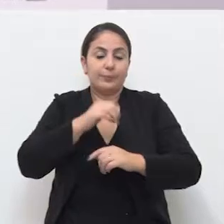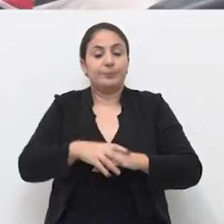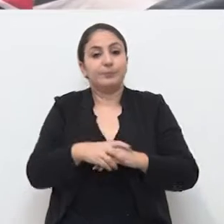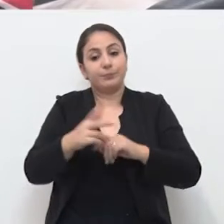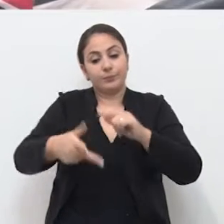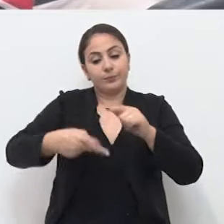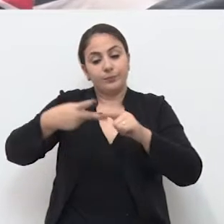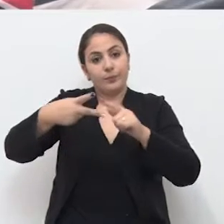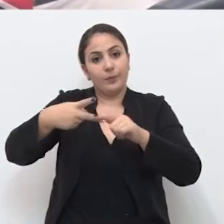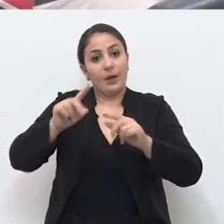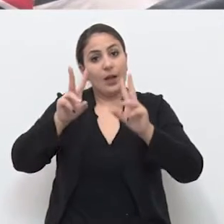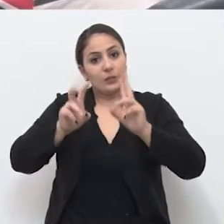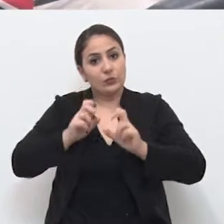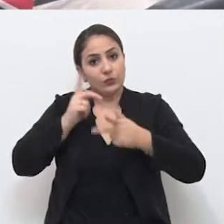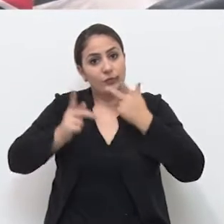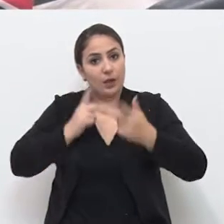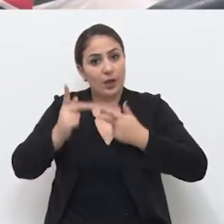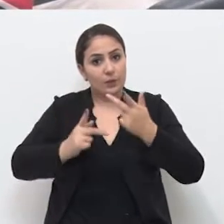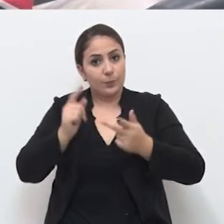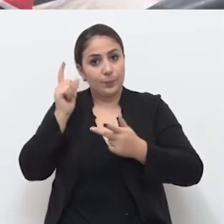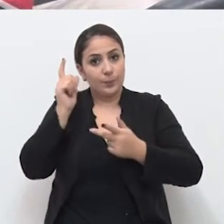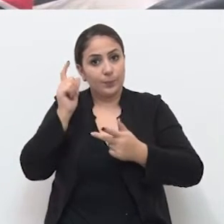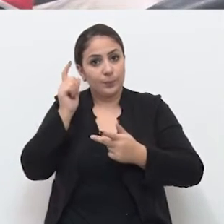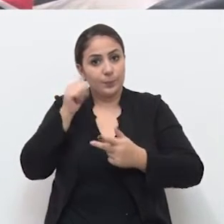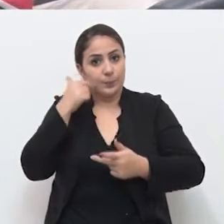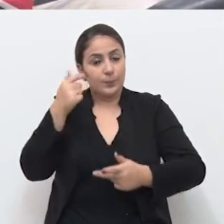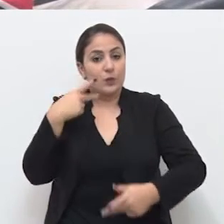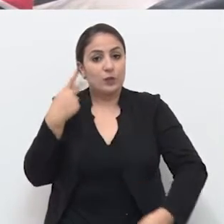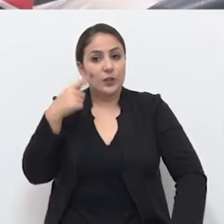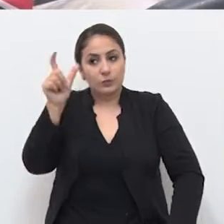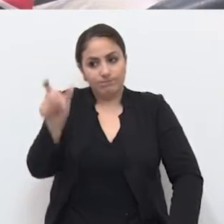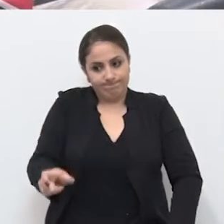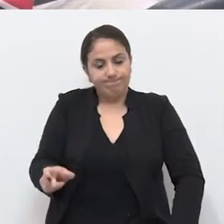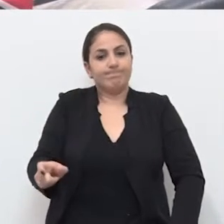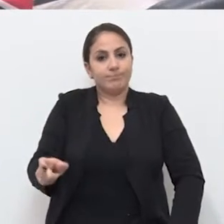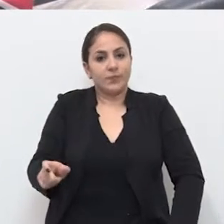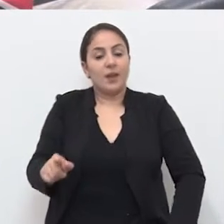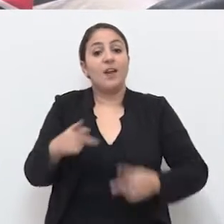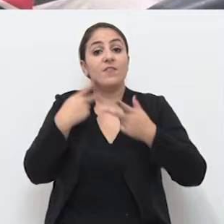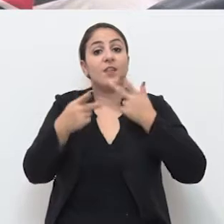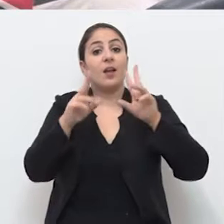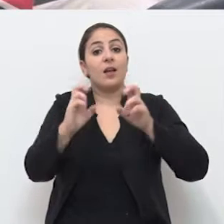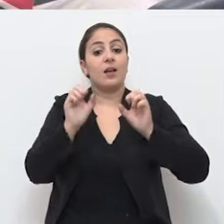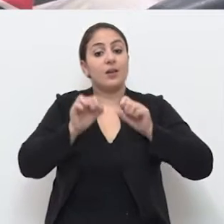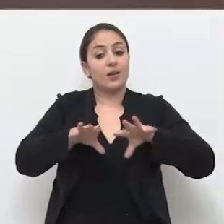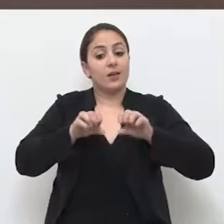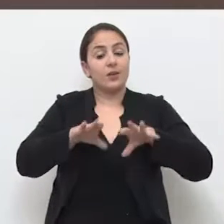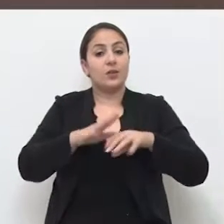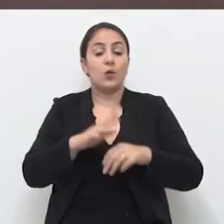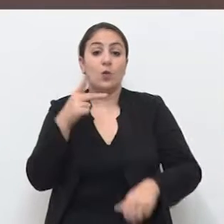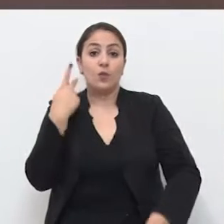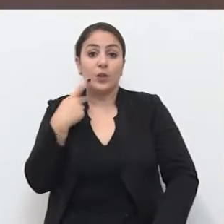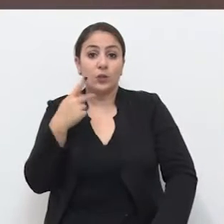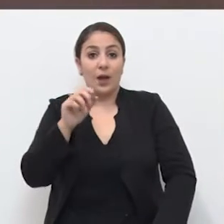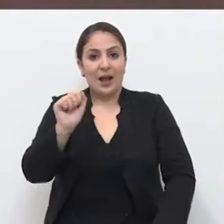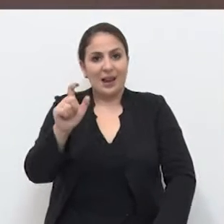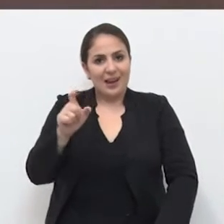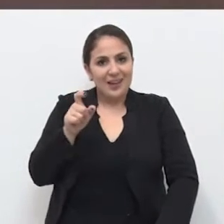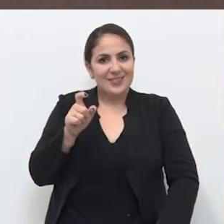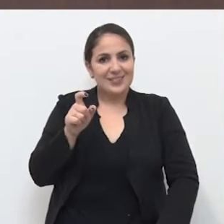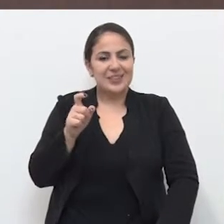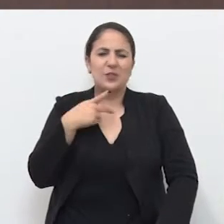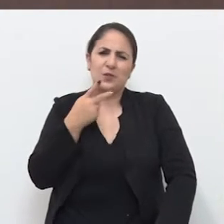mulher. O segundo tema abordado pelo orador do Grande Expediente contempla a educação. Alex